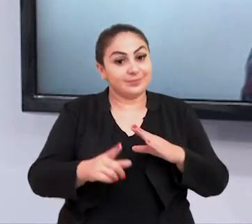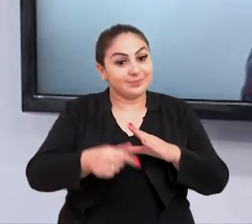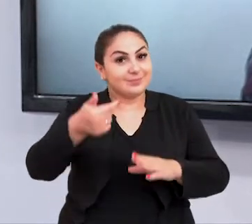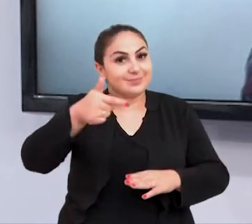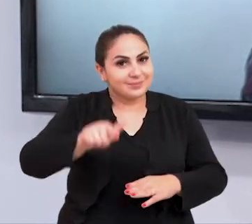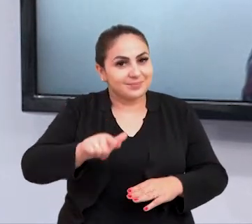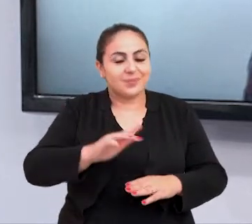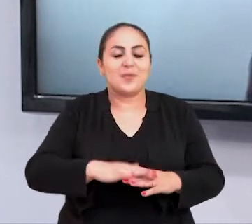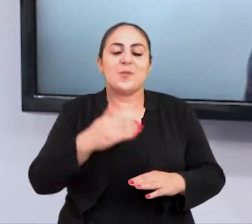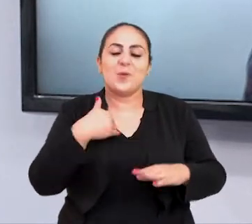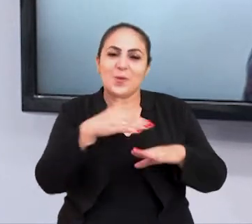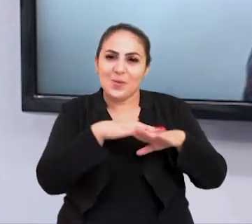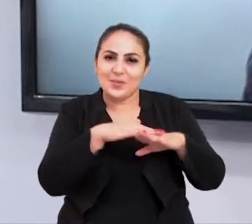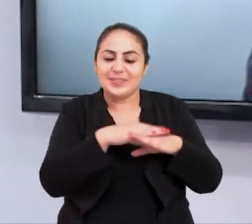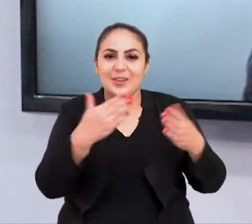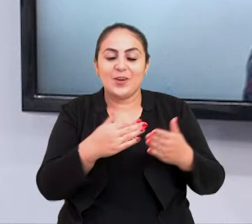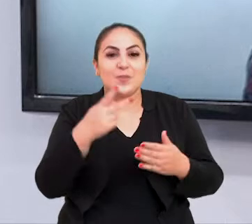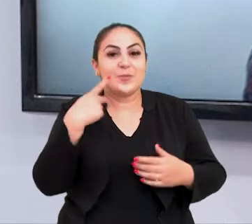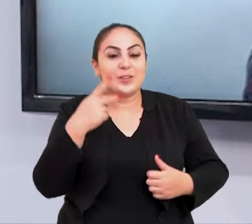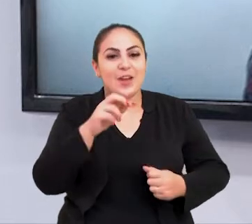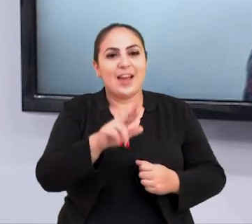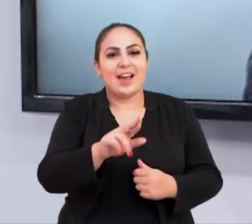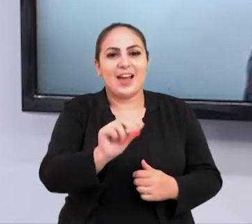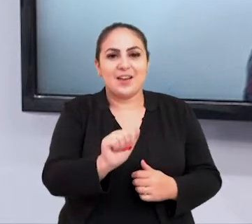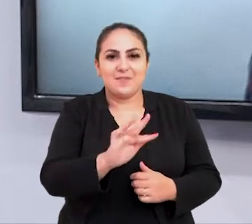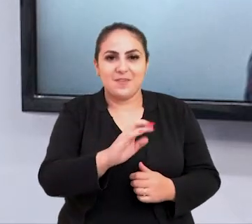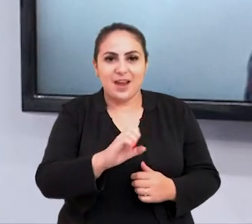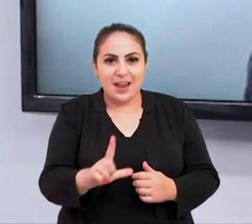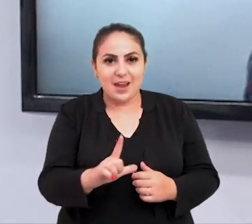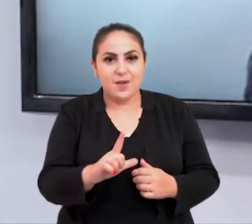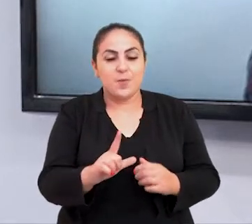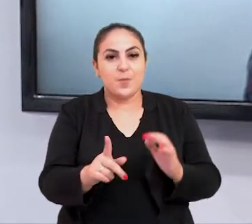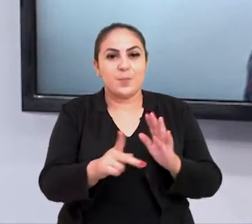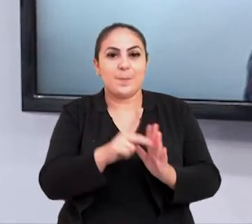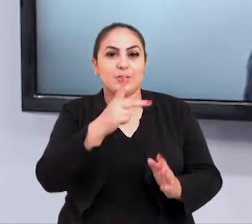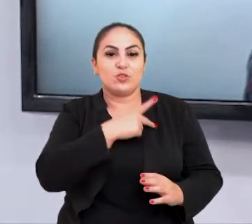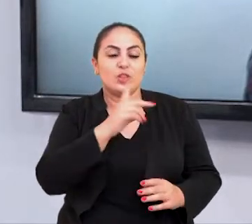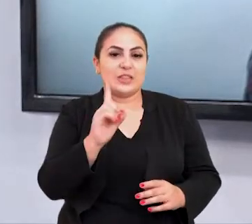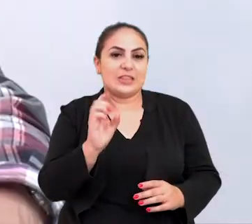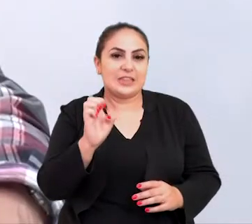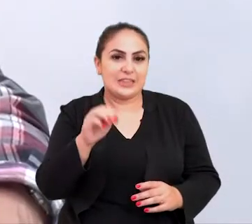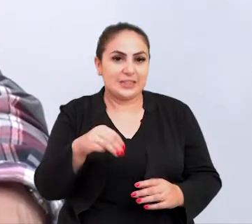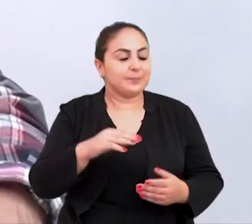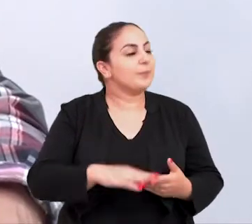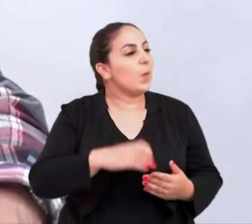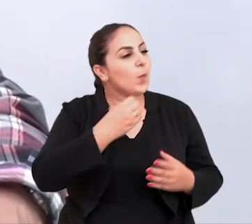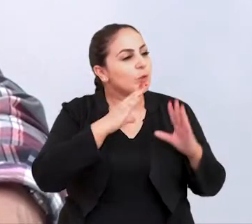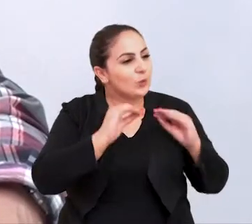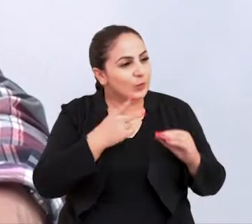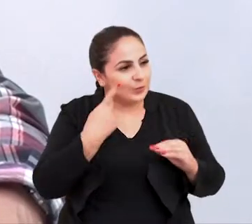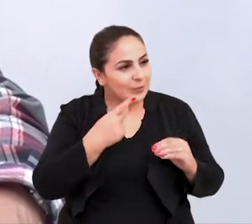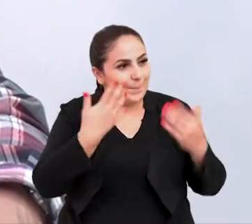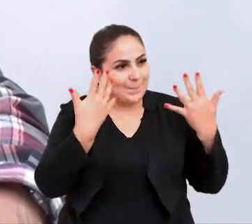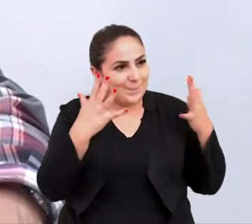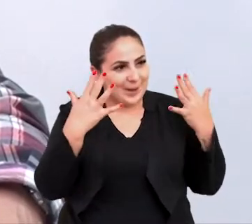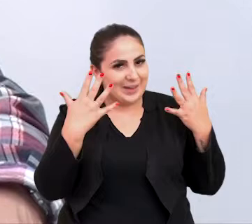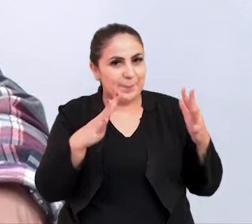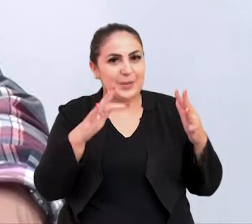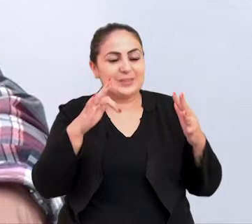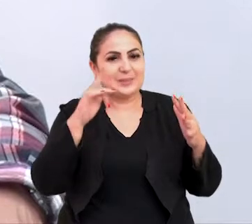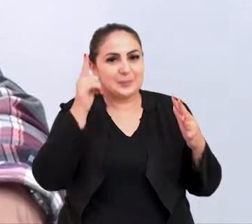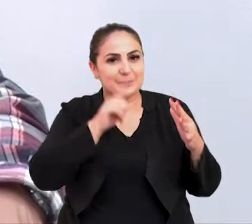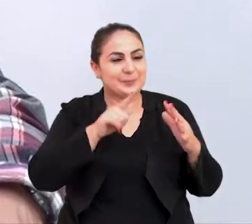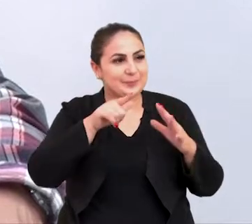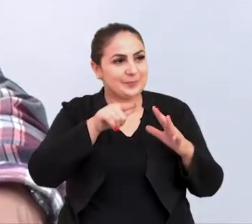caso, reeleito. Eu vou conversar então com Rafael Colucci, do Democratas. Boa noite, vereador.